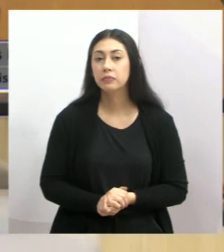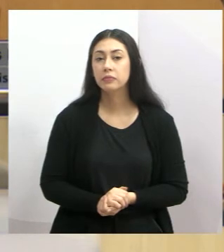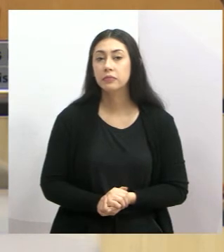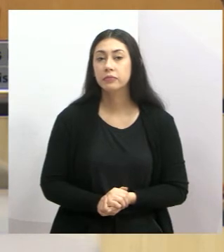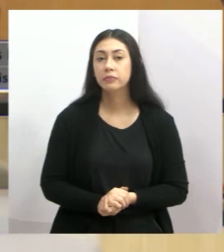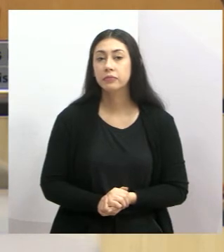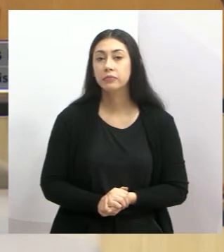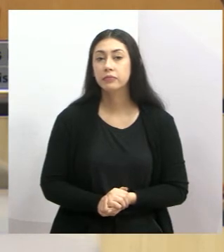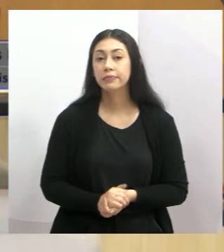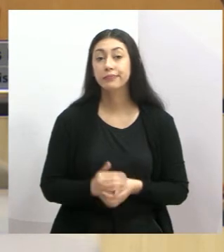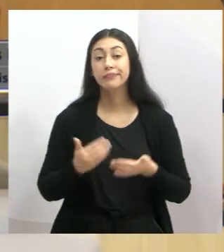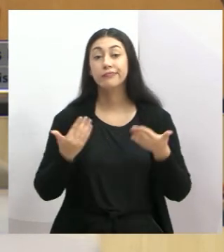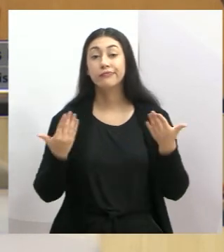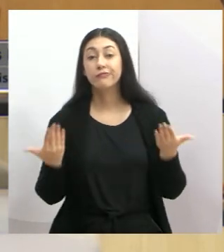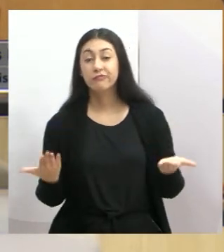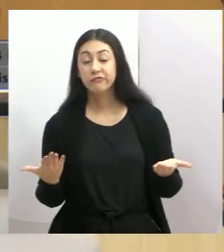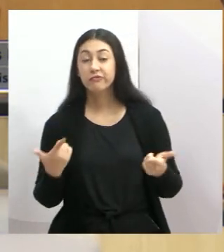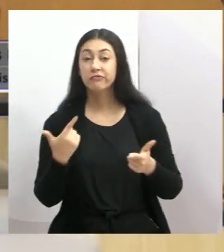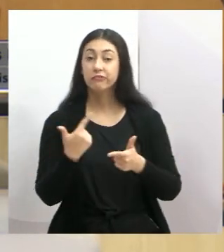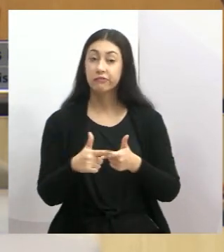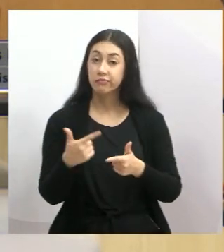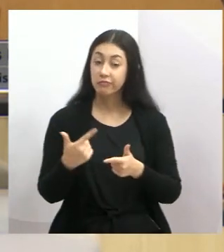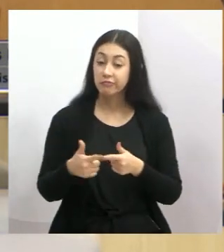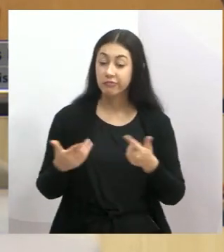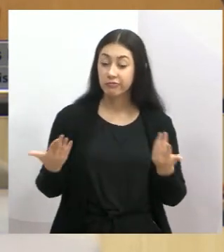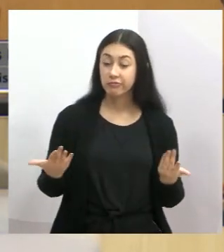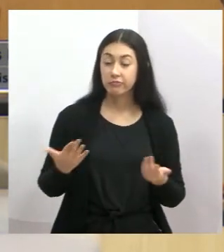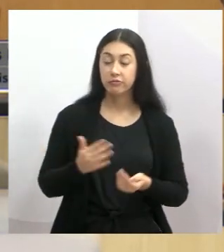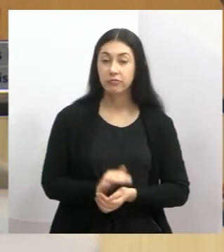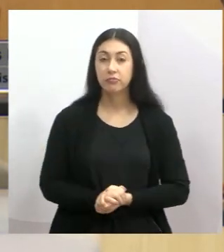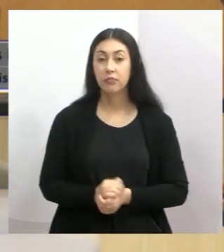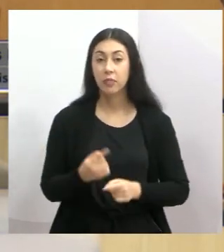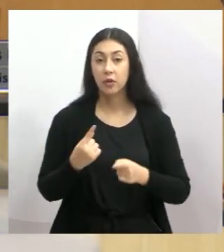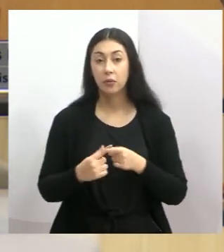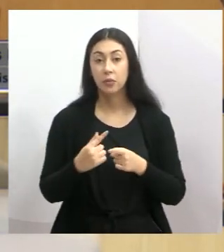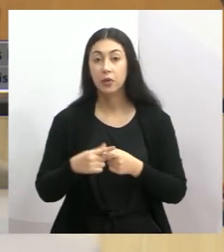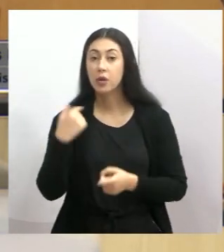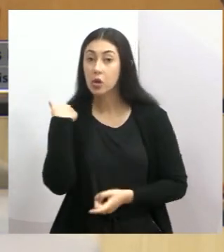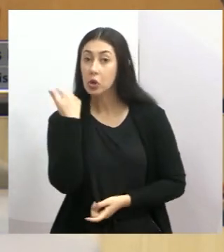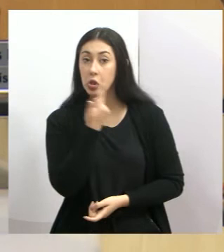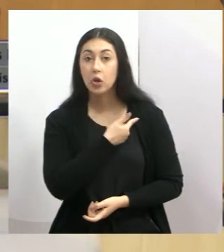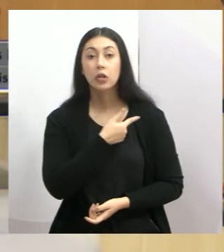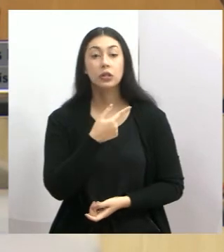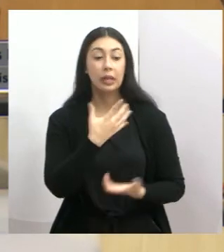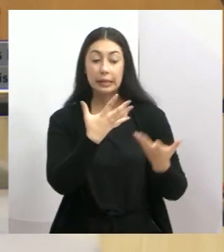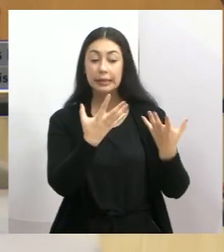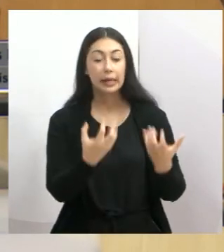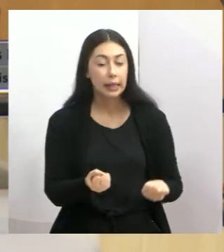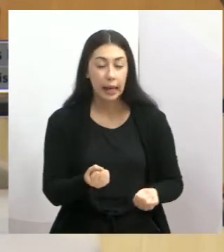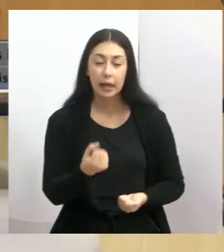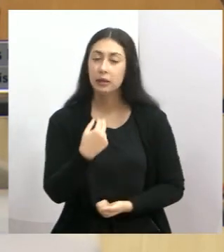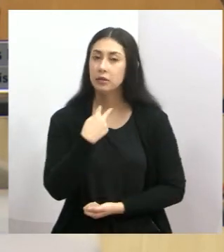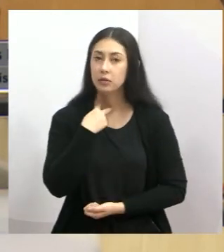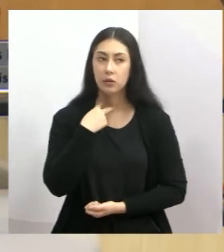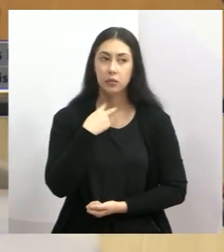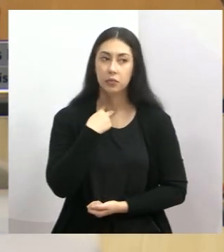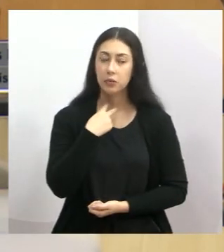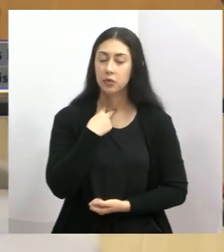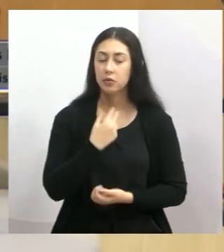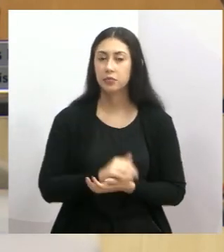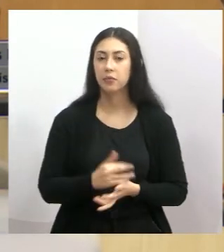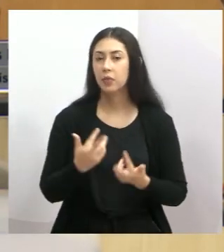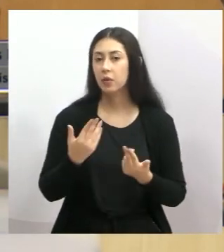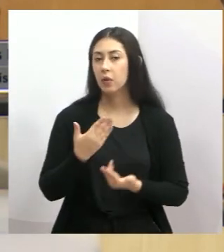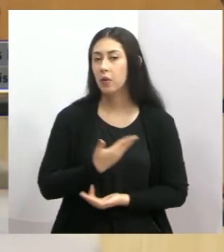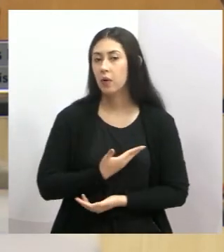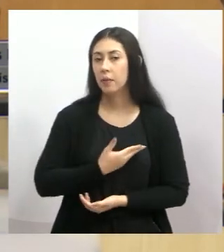então é aí que mora o problema porque nós não podemos aceitar como disse aí o meu amigo